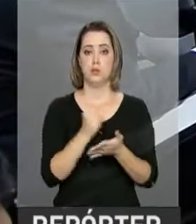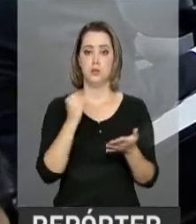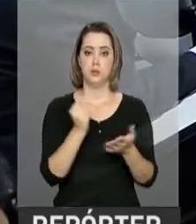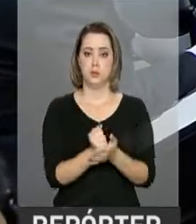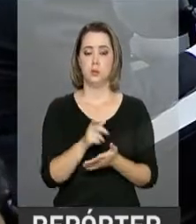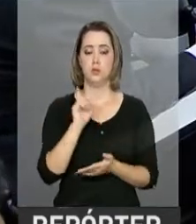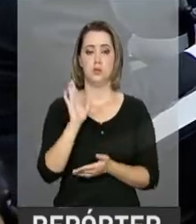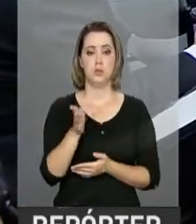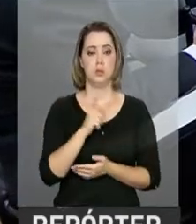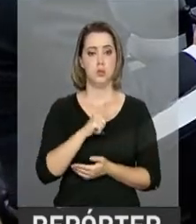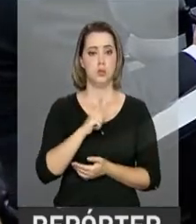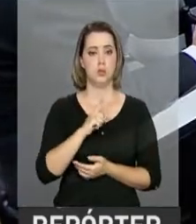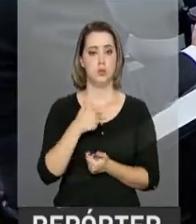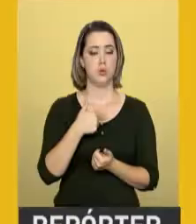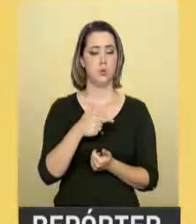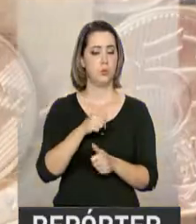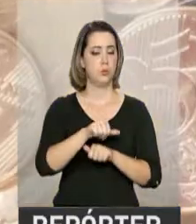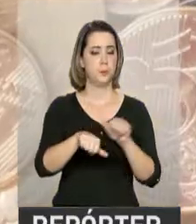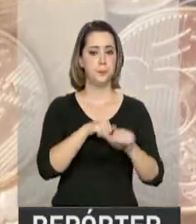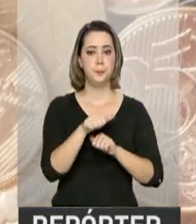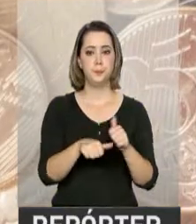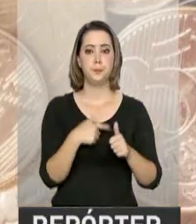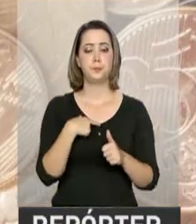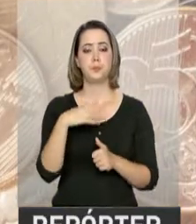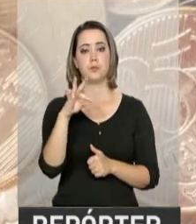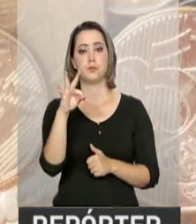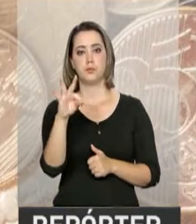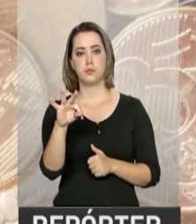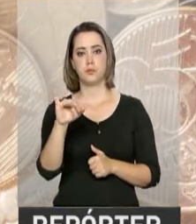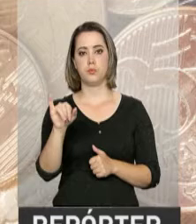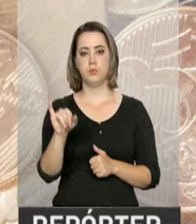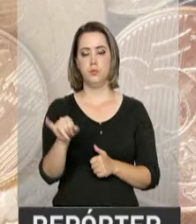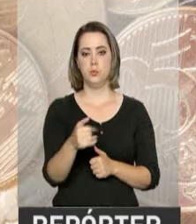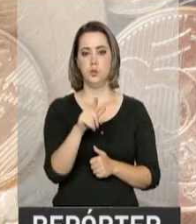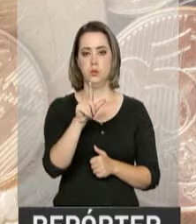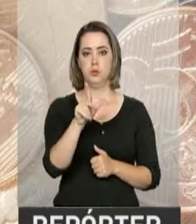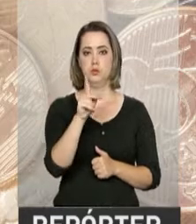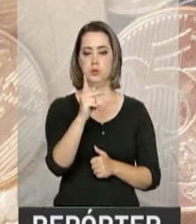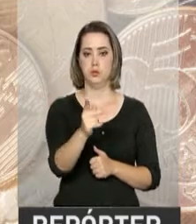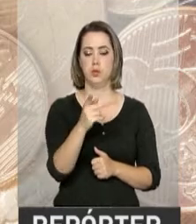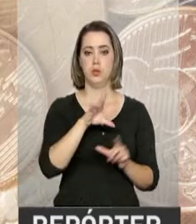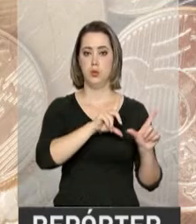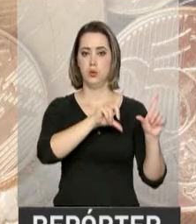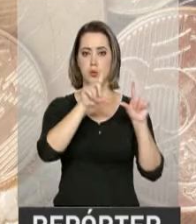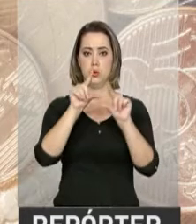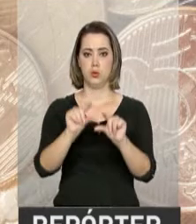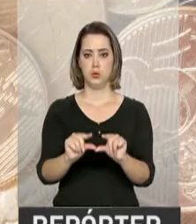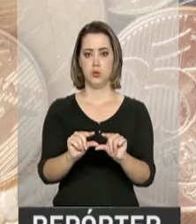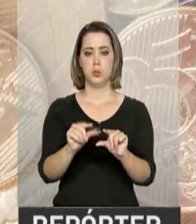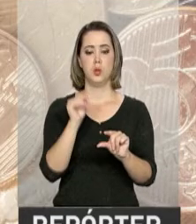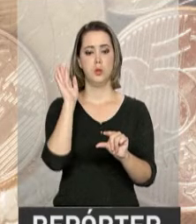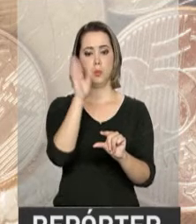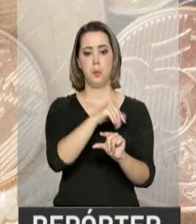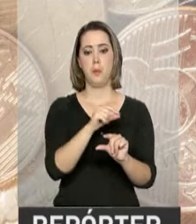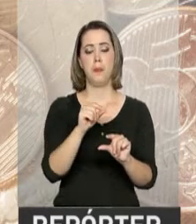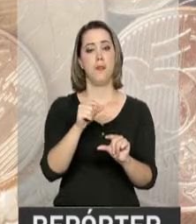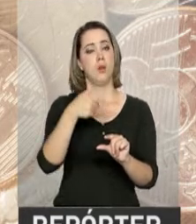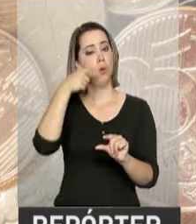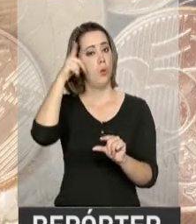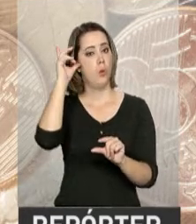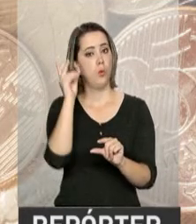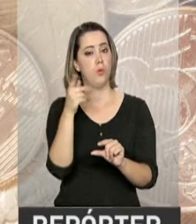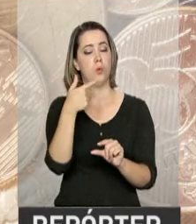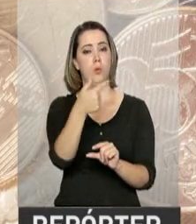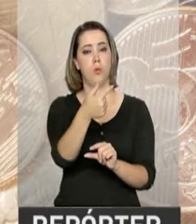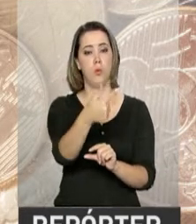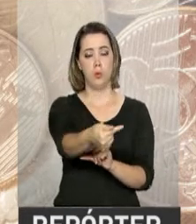existentes não terão alteração à pj e mp foi reduzida ontem pelo conselho monetário nacional de 7 6